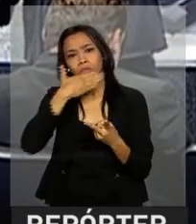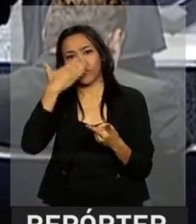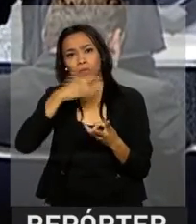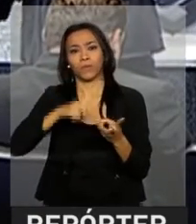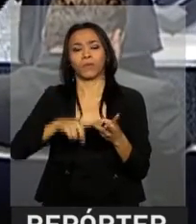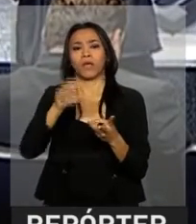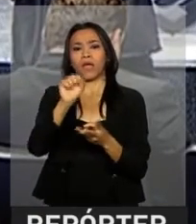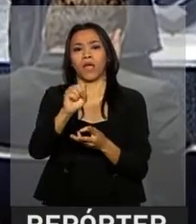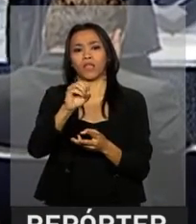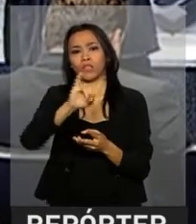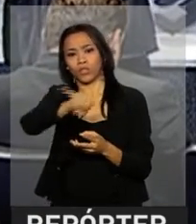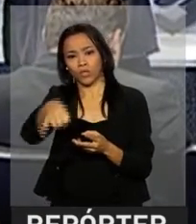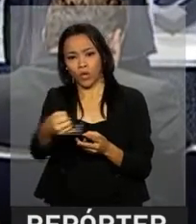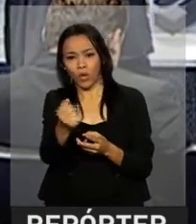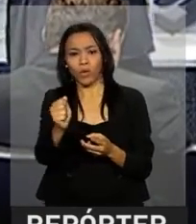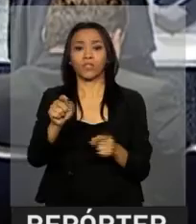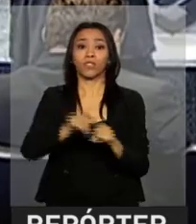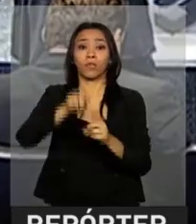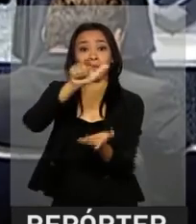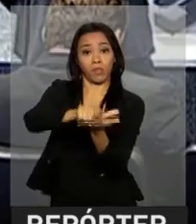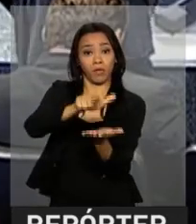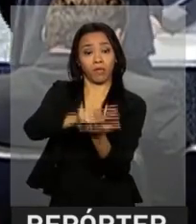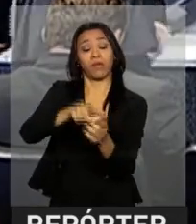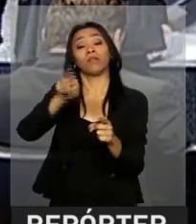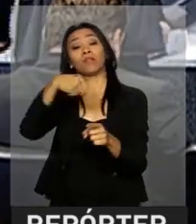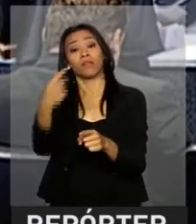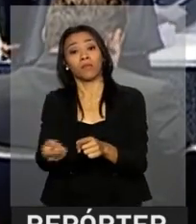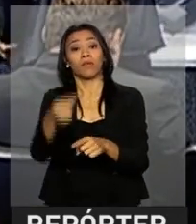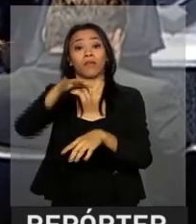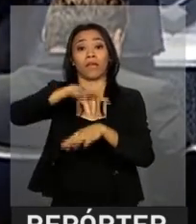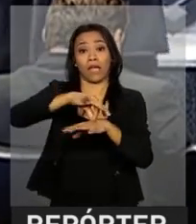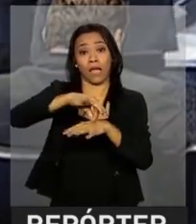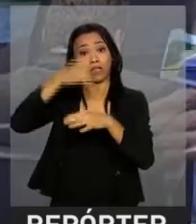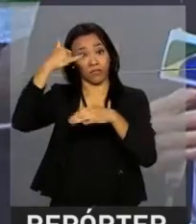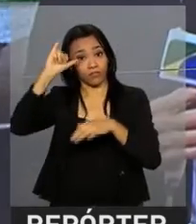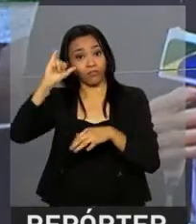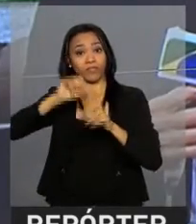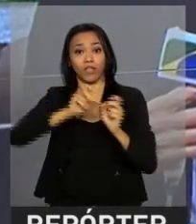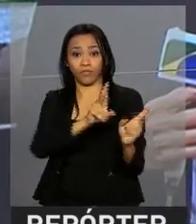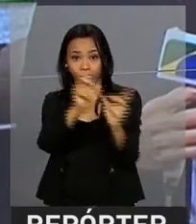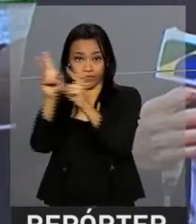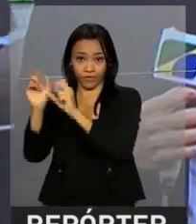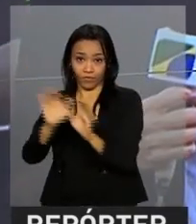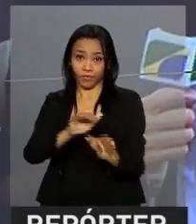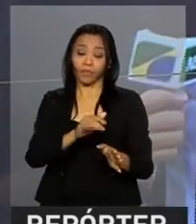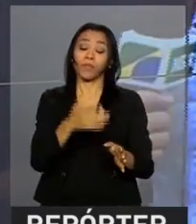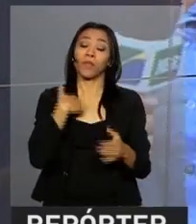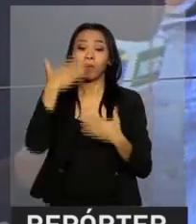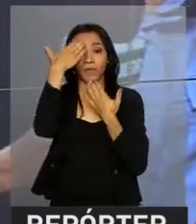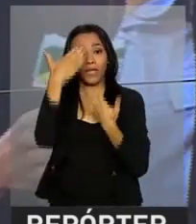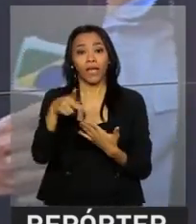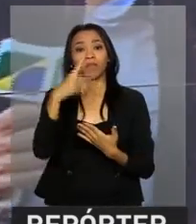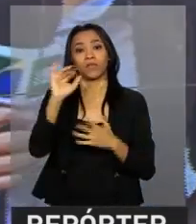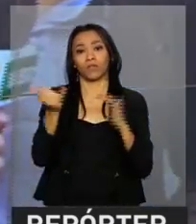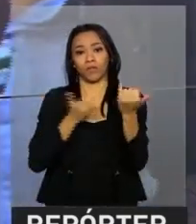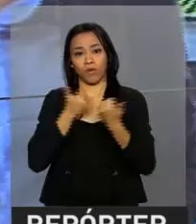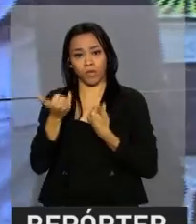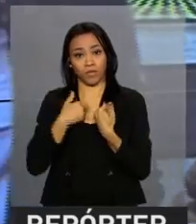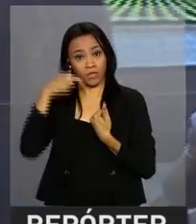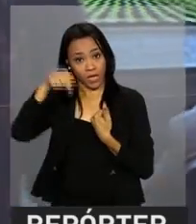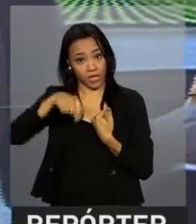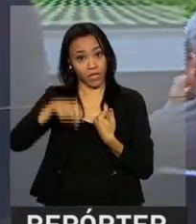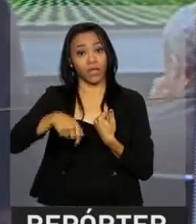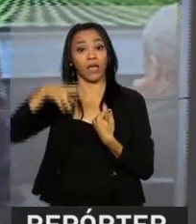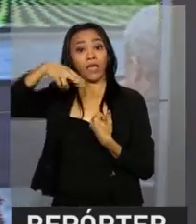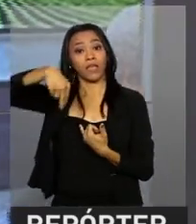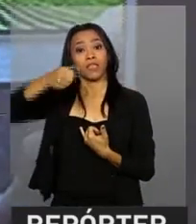em grão, a celulose e a carne bovina. Daniele? Obrigada, Paulo, pelas suas informações ao vivo. Lembrando que a TV NBR